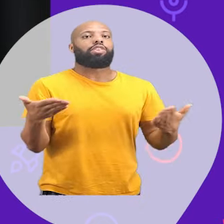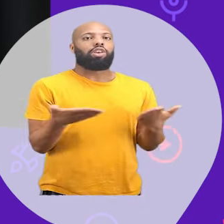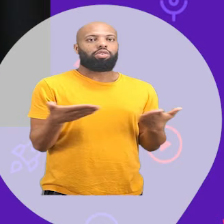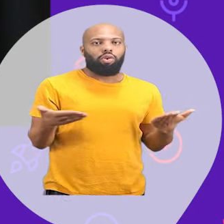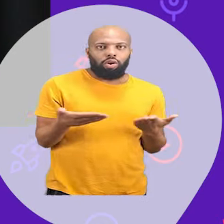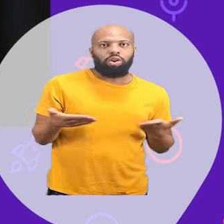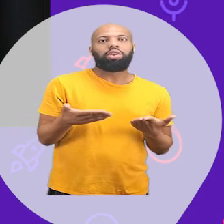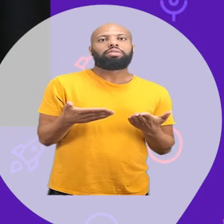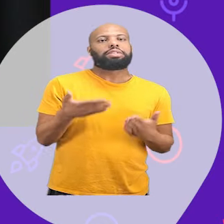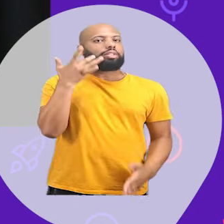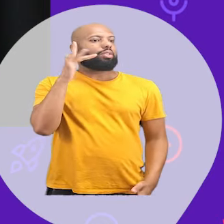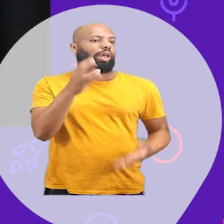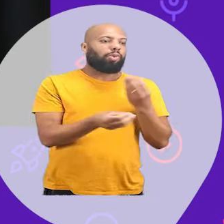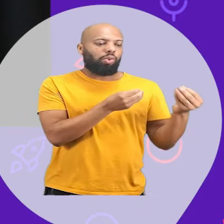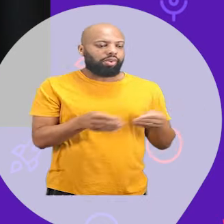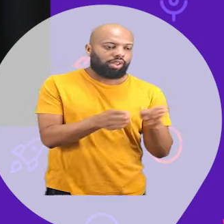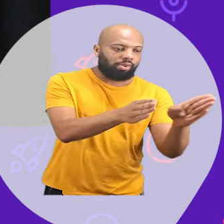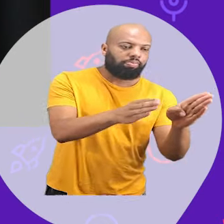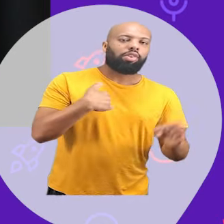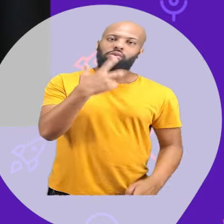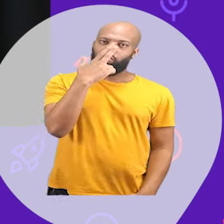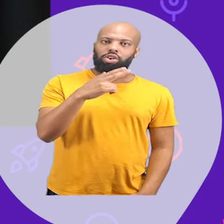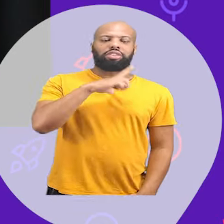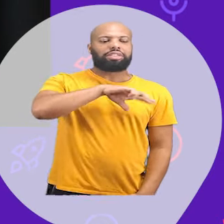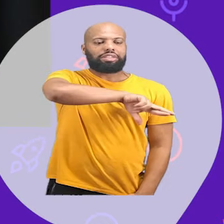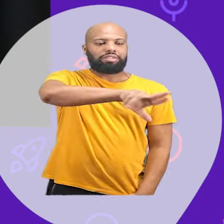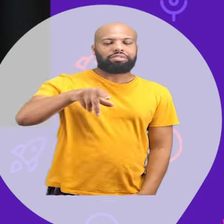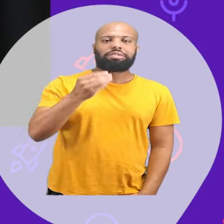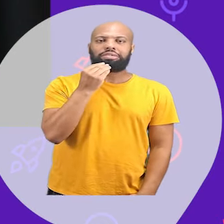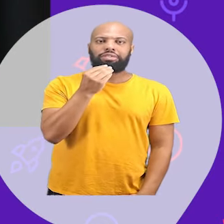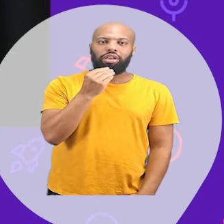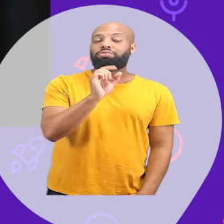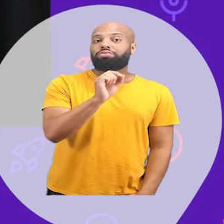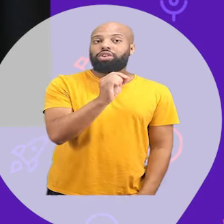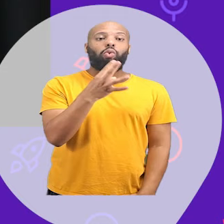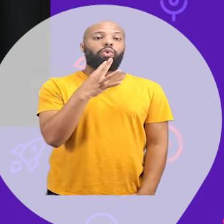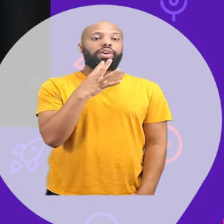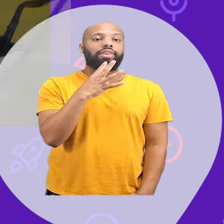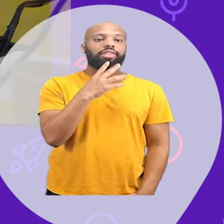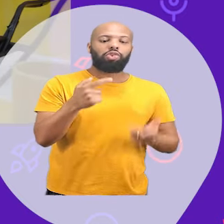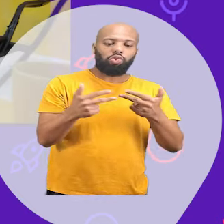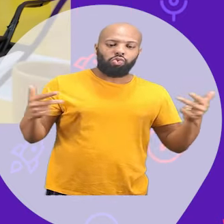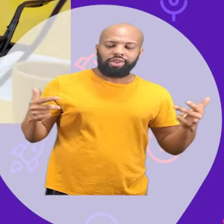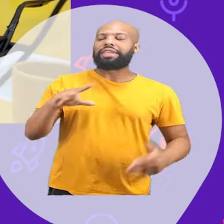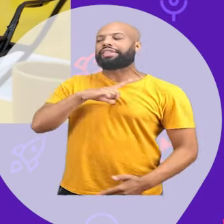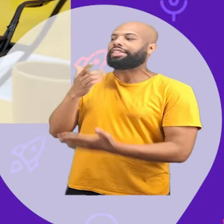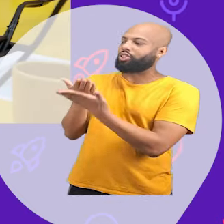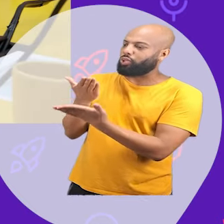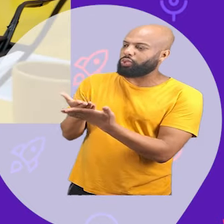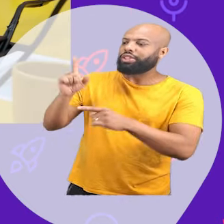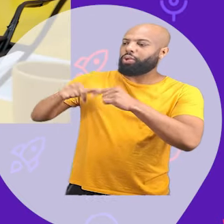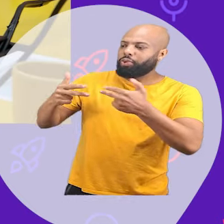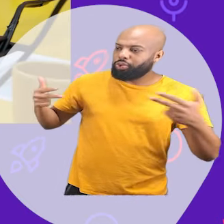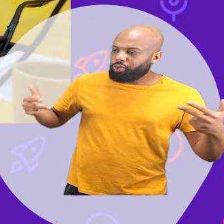jovem e tá entrando ali na e ainda não sabe ainda por onde Andar acho que a gente tem muitas possibilidades de conhecer coisas né vou